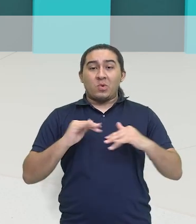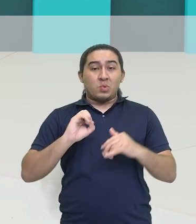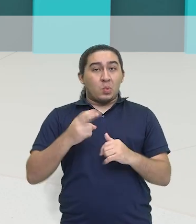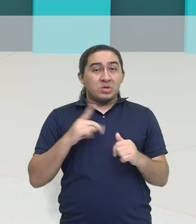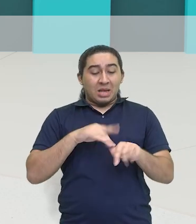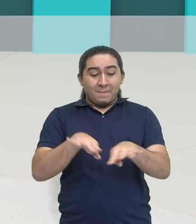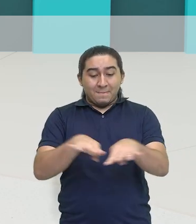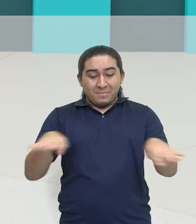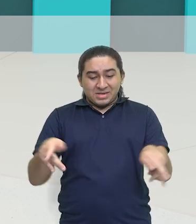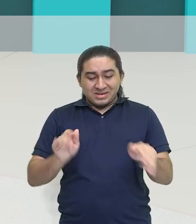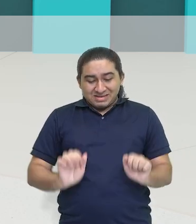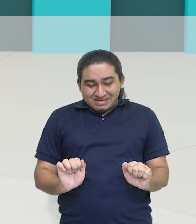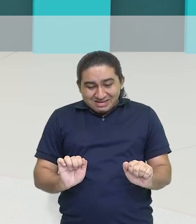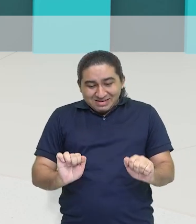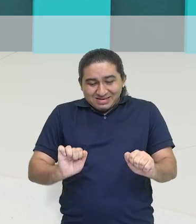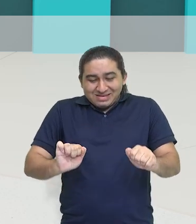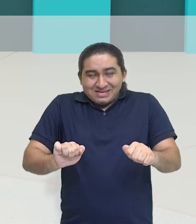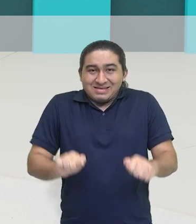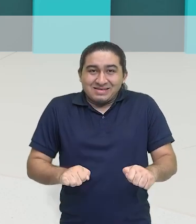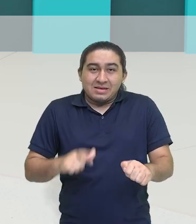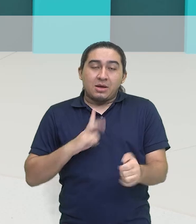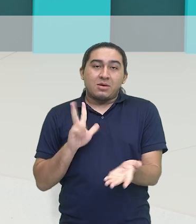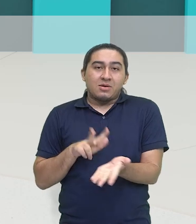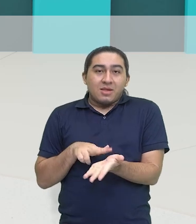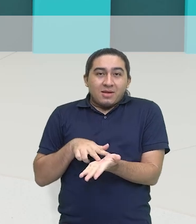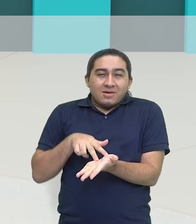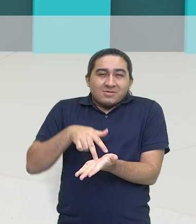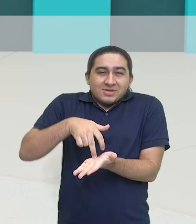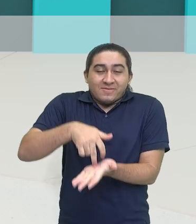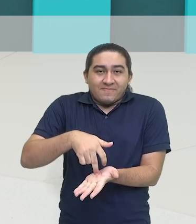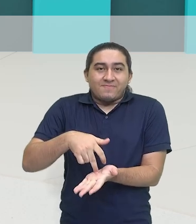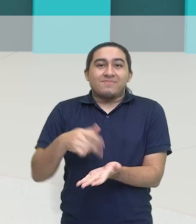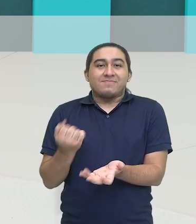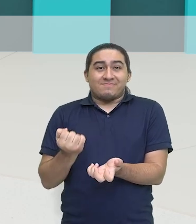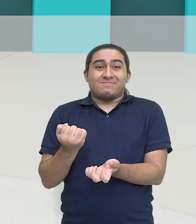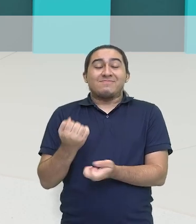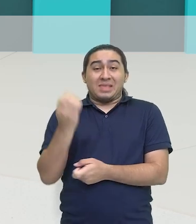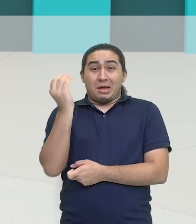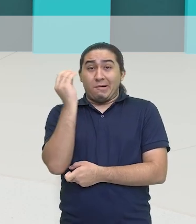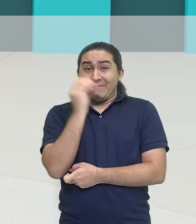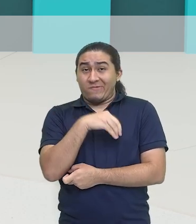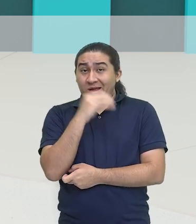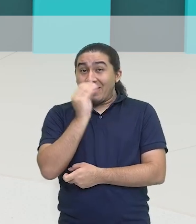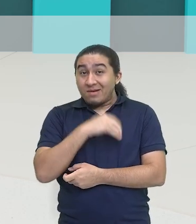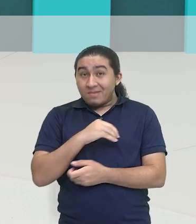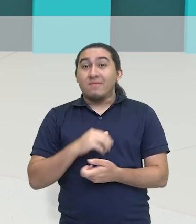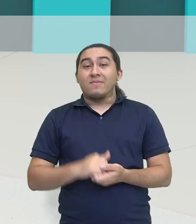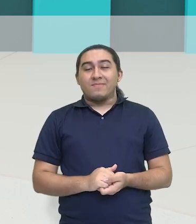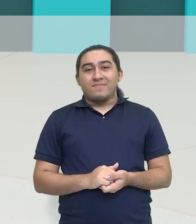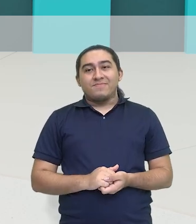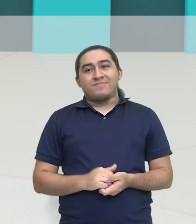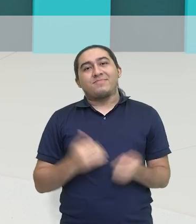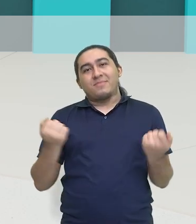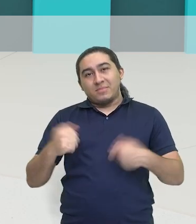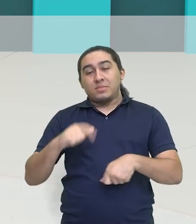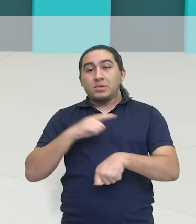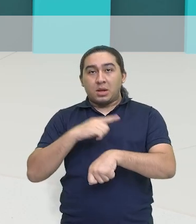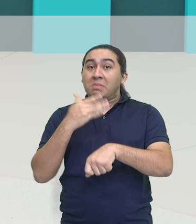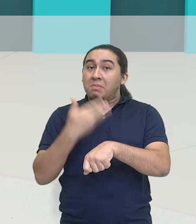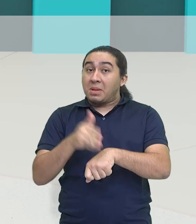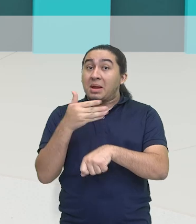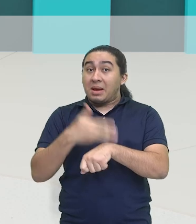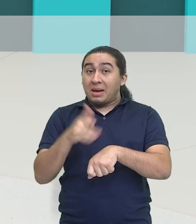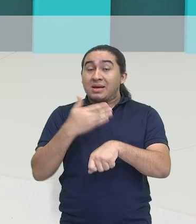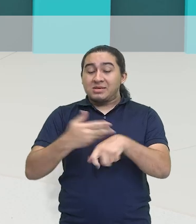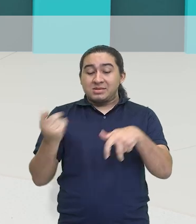mesa vai se apoiar, vai usar força no braço para se levantar, não é mesmo, gente? Olha só, vamos trabalhar aí esses